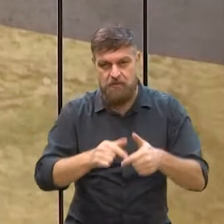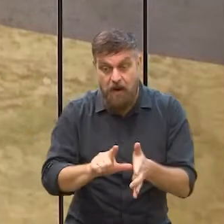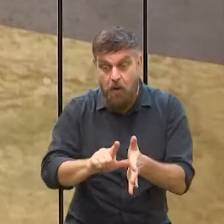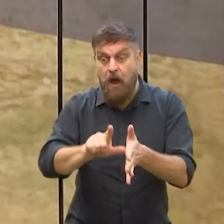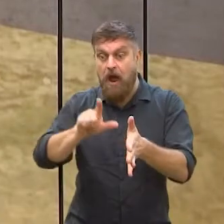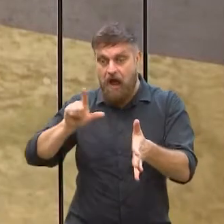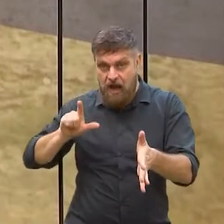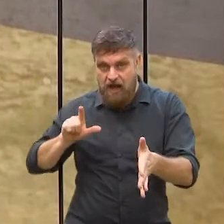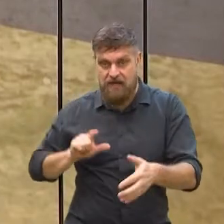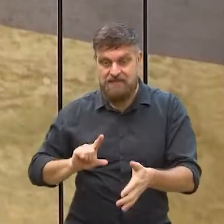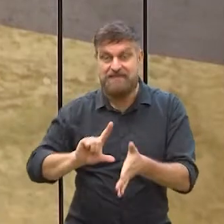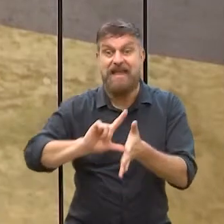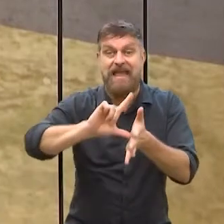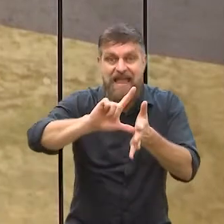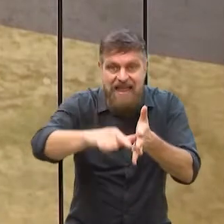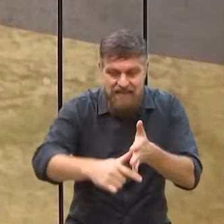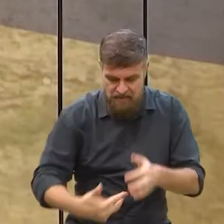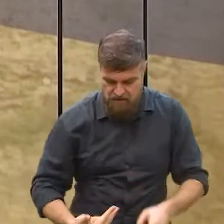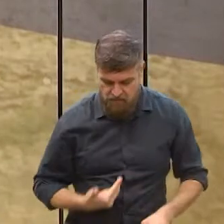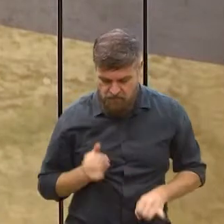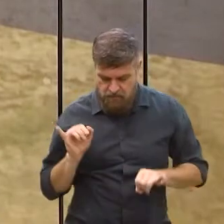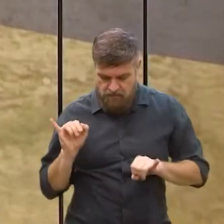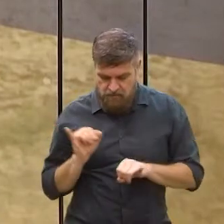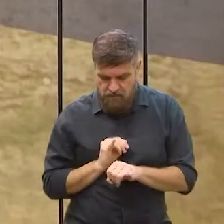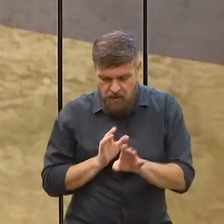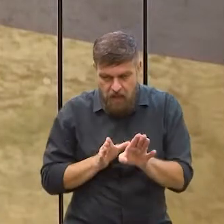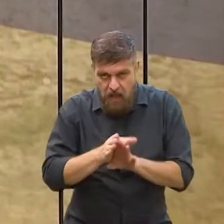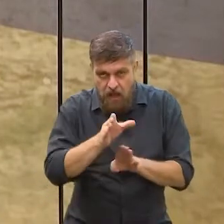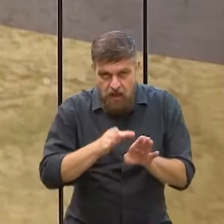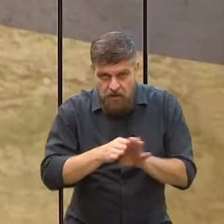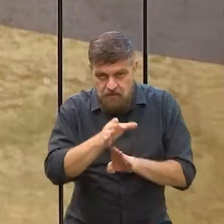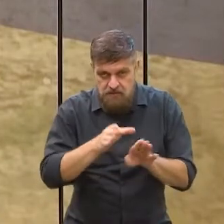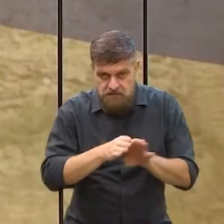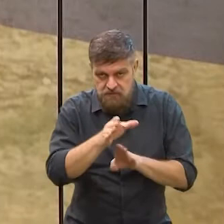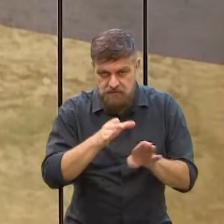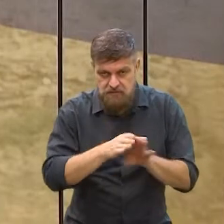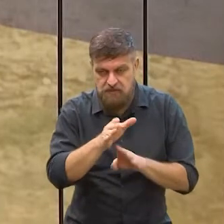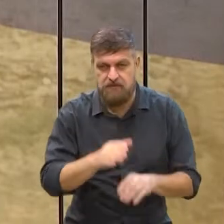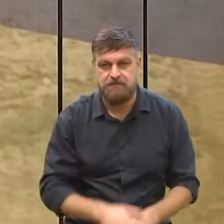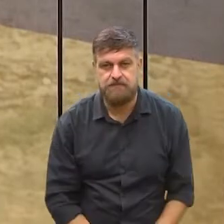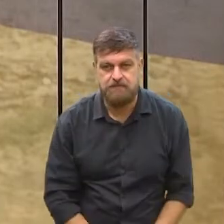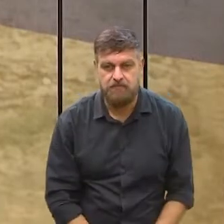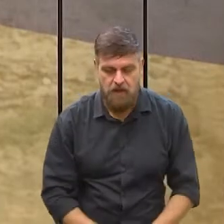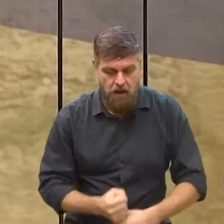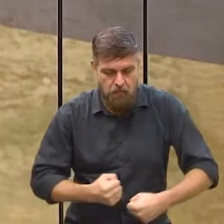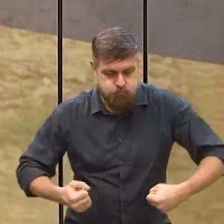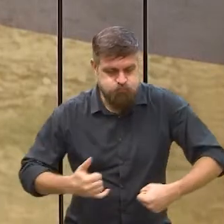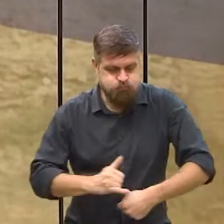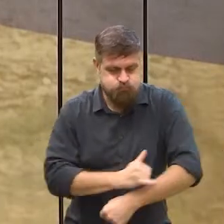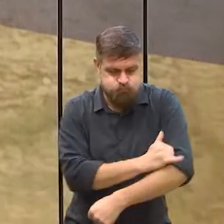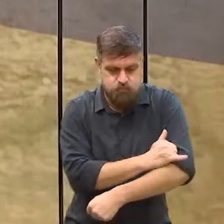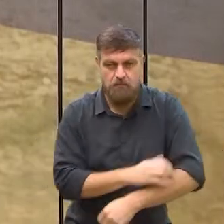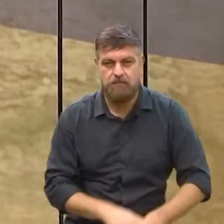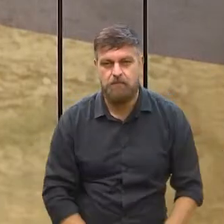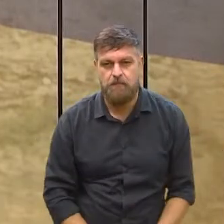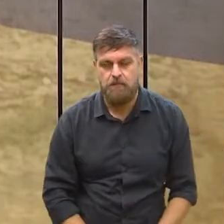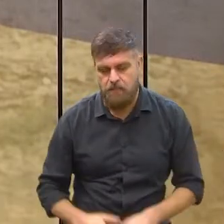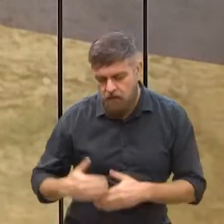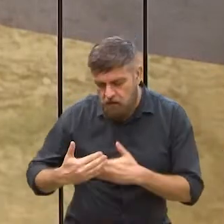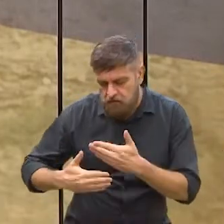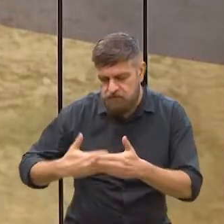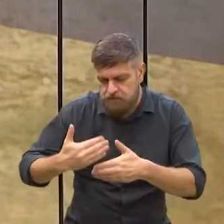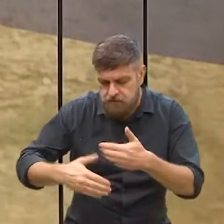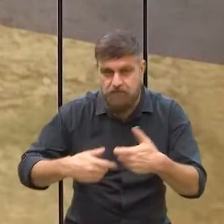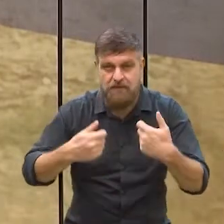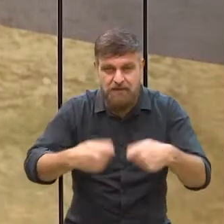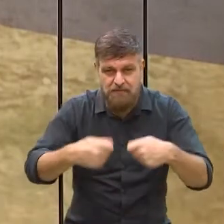pós-operatório, auxiliando os pacientes aí diante dessa questão do tratamento, né, da obesidade, né? Esse processo se faz